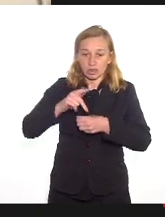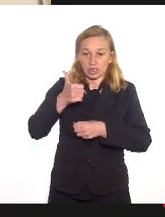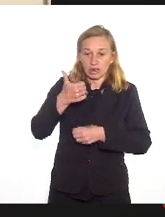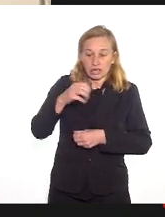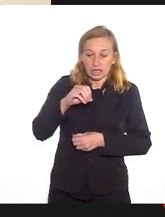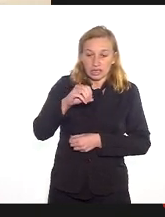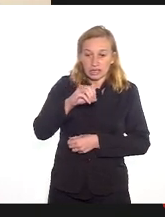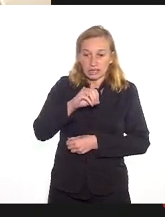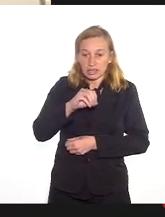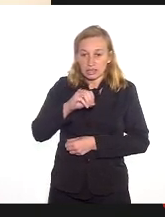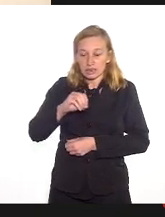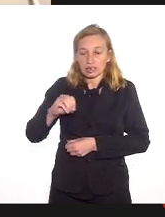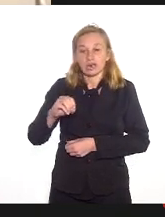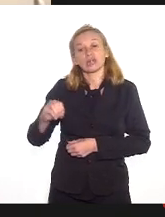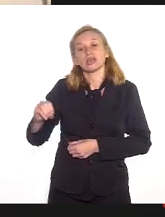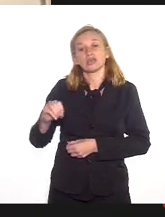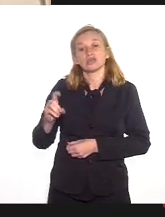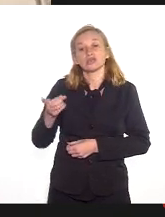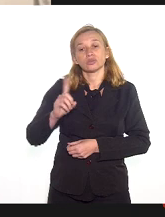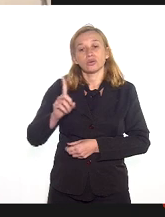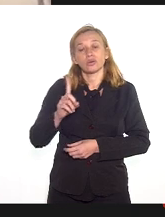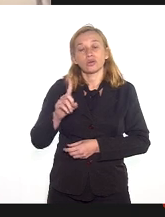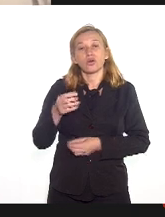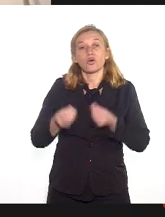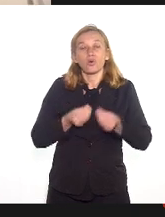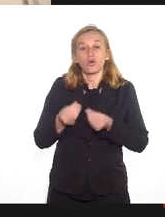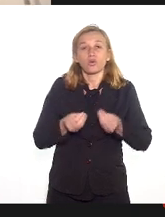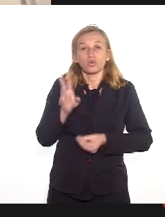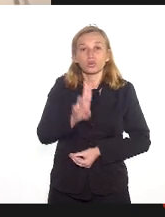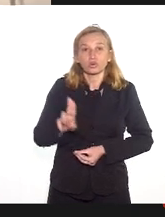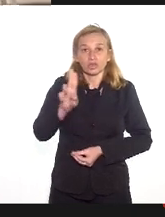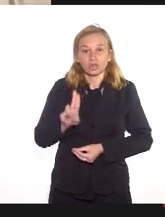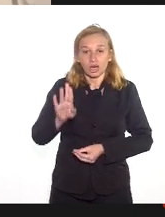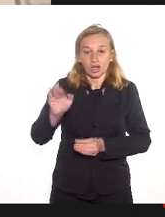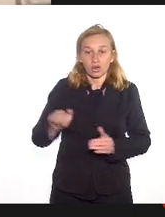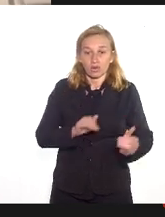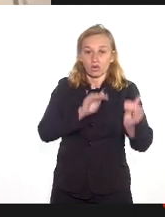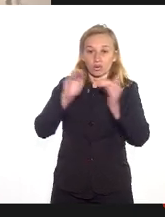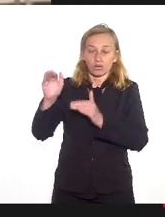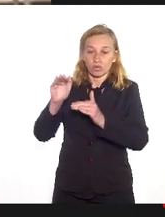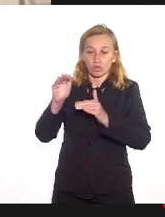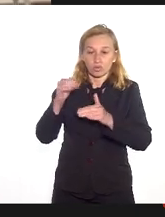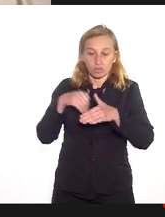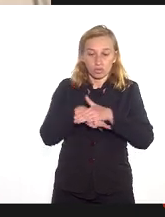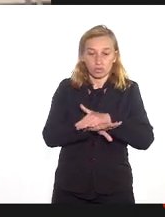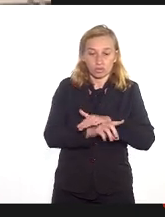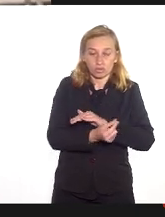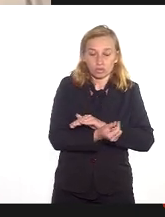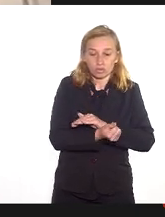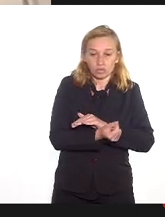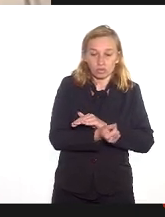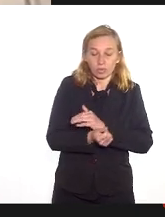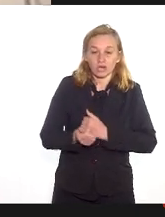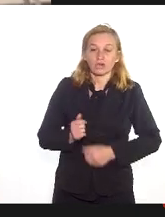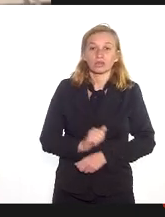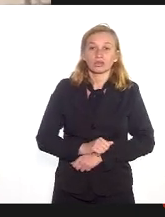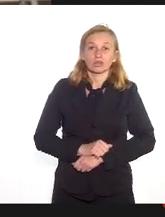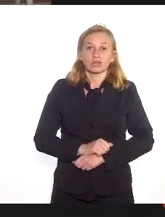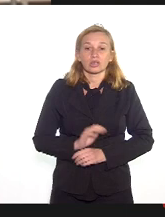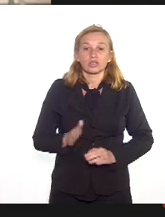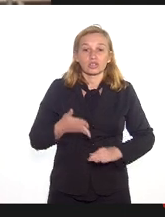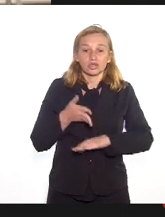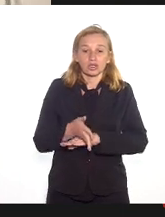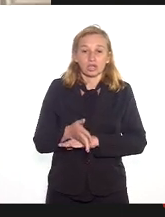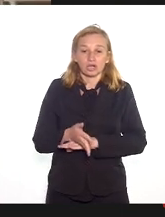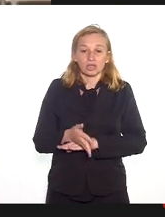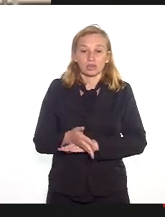discutimos também como é que a gente pode estar usando esse fundo soberano para estruturar a economia fluminense, nos tirar de uma